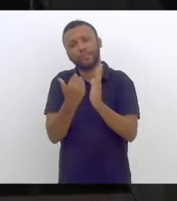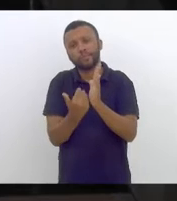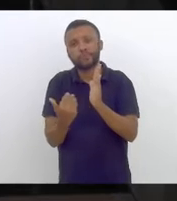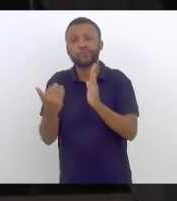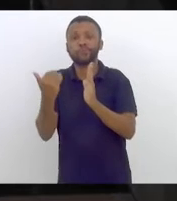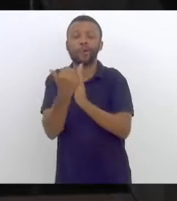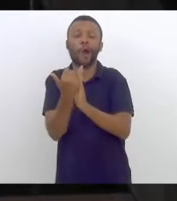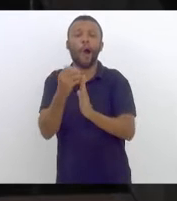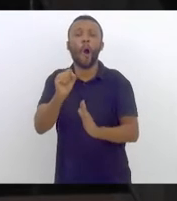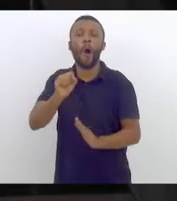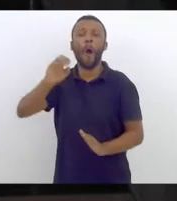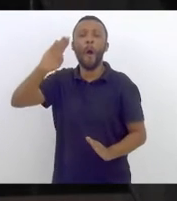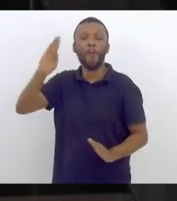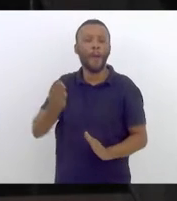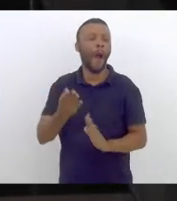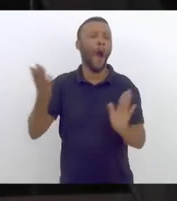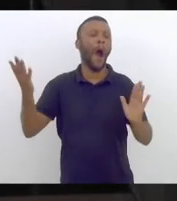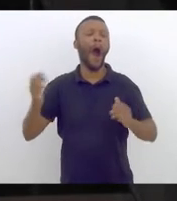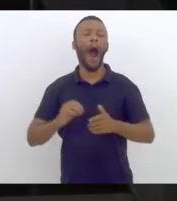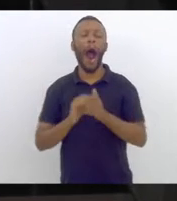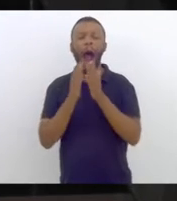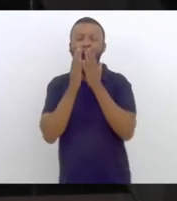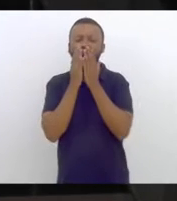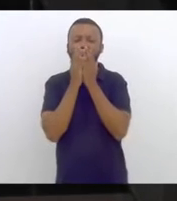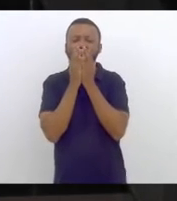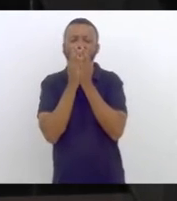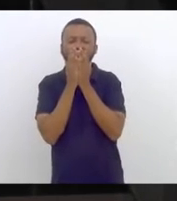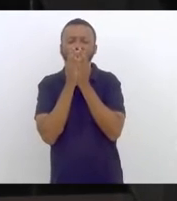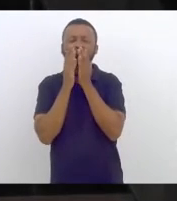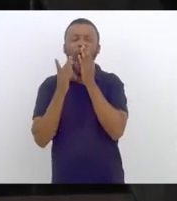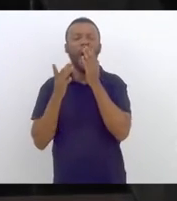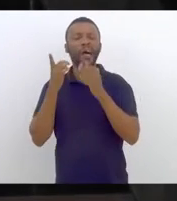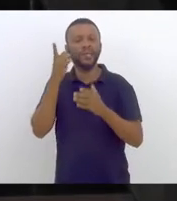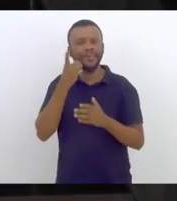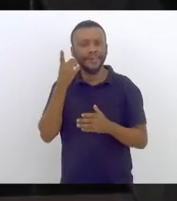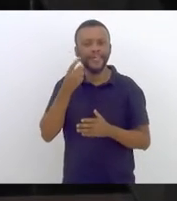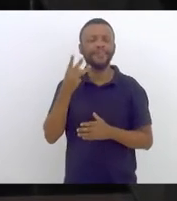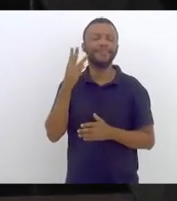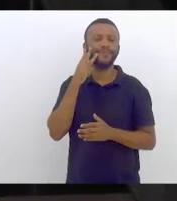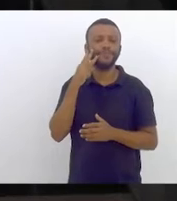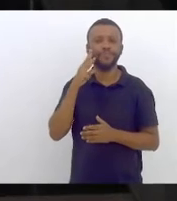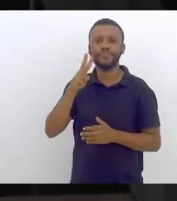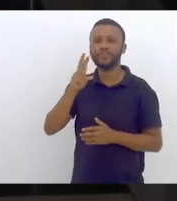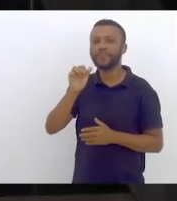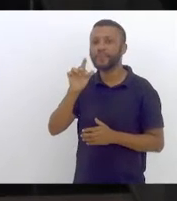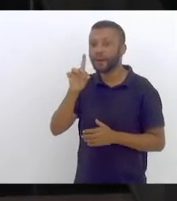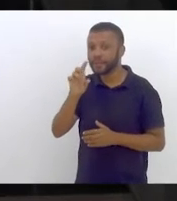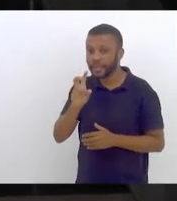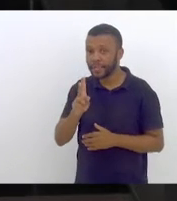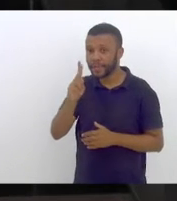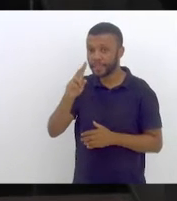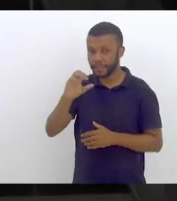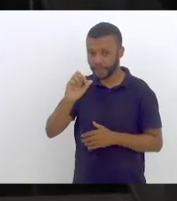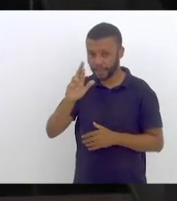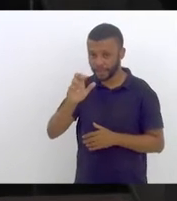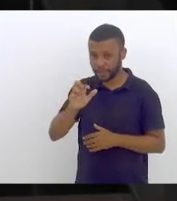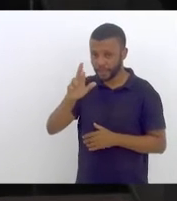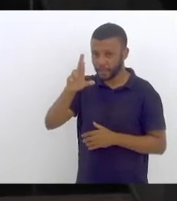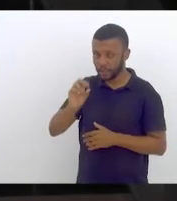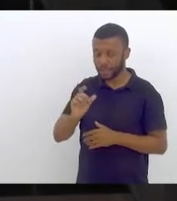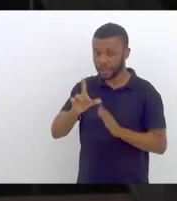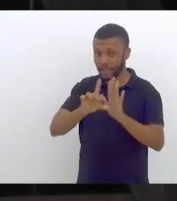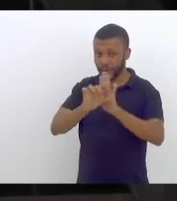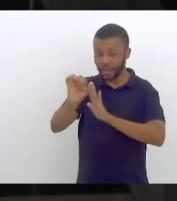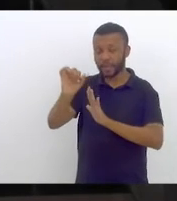bilhões. E se o senhor ler, deputado Valdeque Carneiro, a Lei Complementar Federal